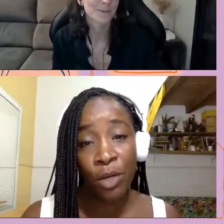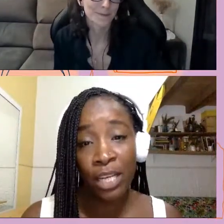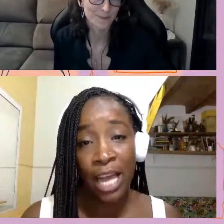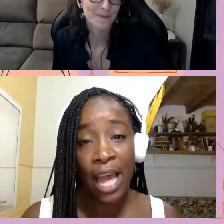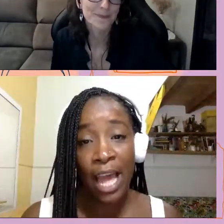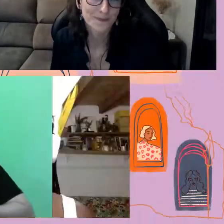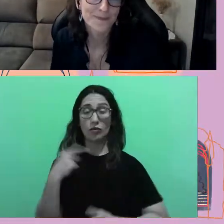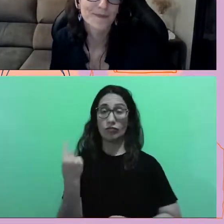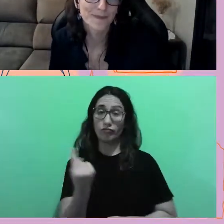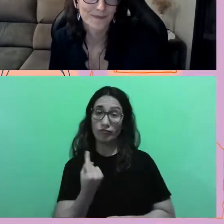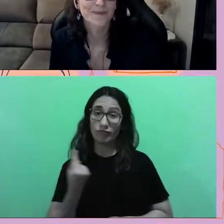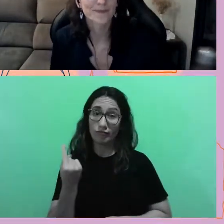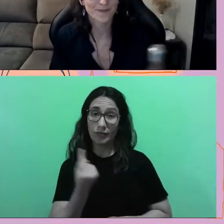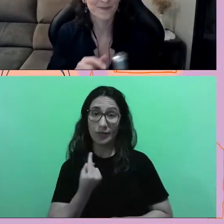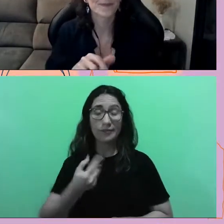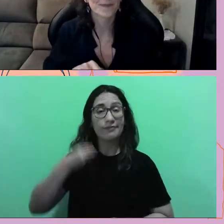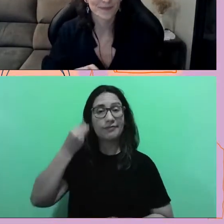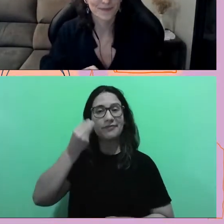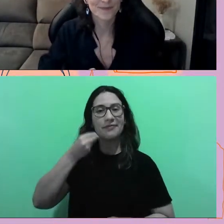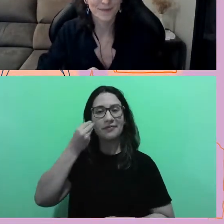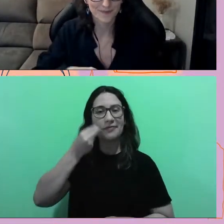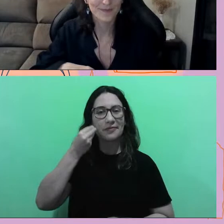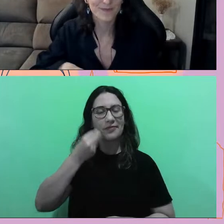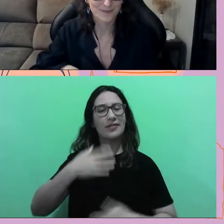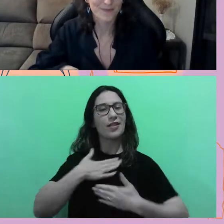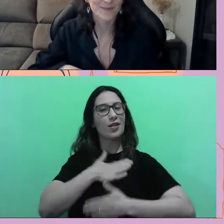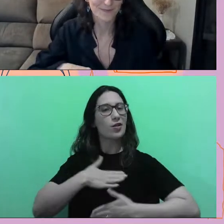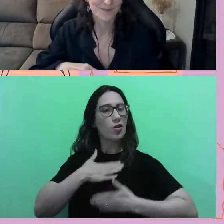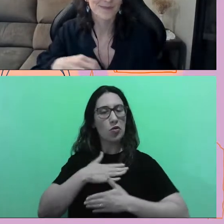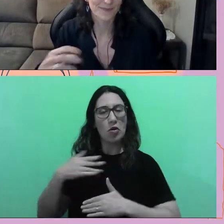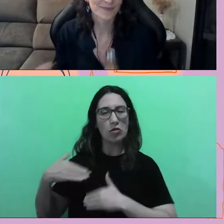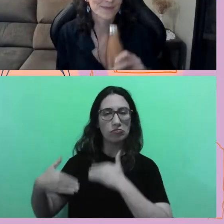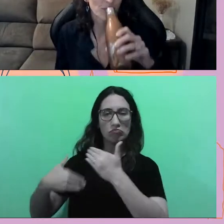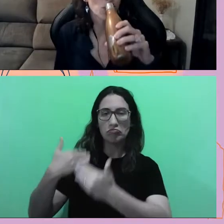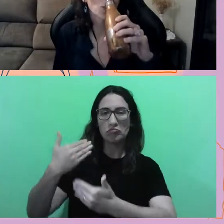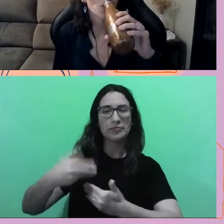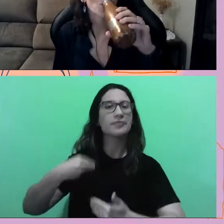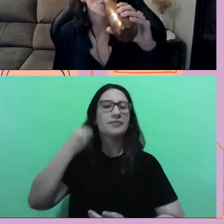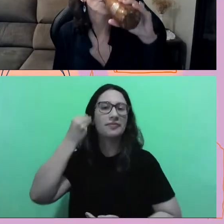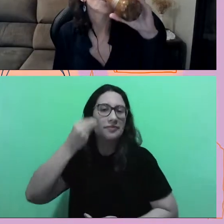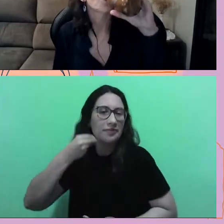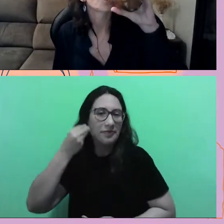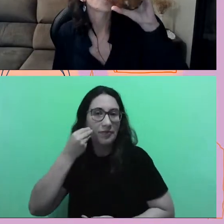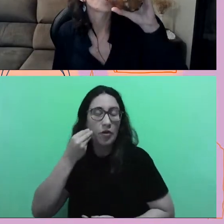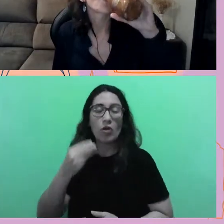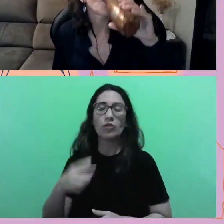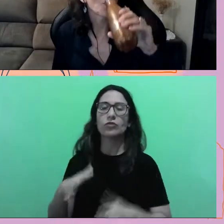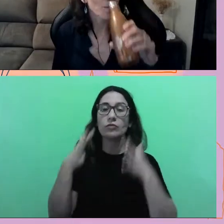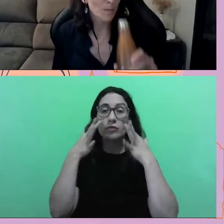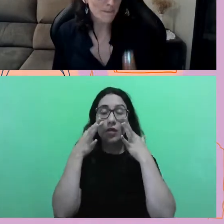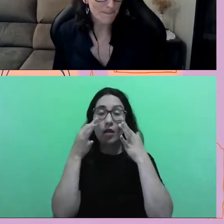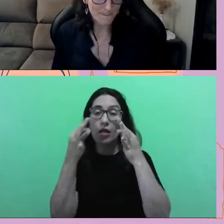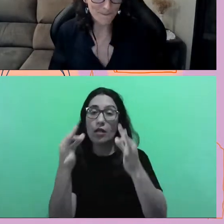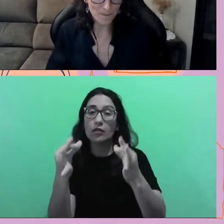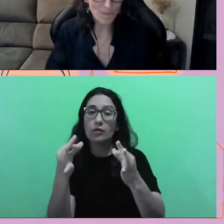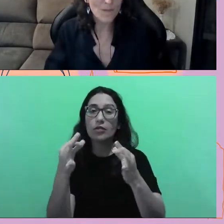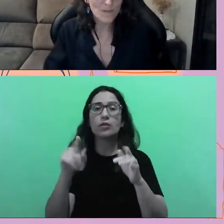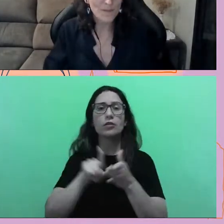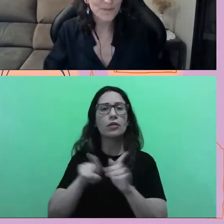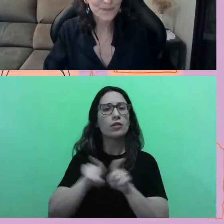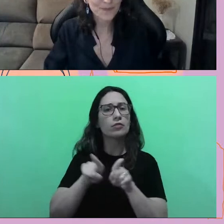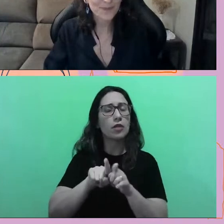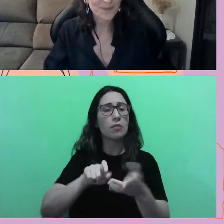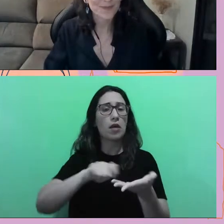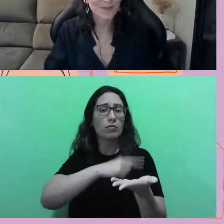sozinha, porque é uma experiência que eu gosto de viver. Assim, eu gosto de sentar, gosto de prestar atenção, acho divertido, eu anoto coisas.